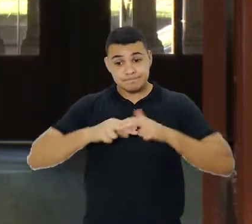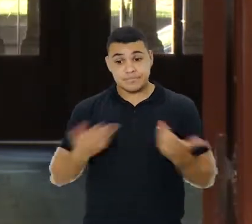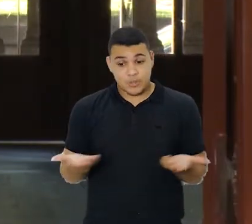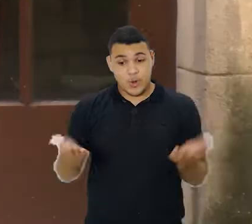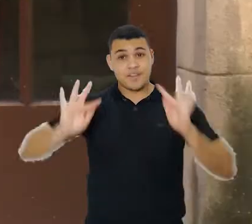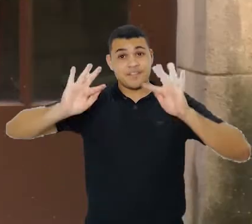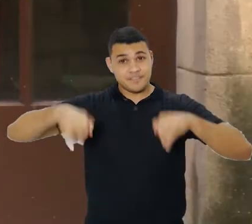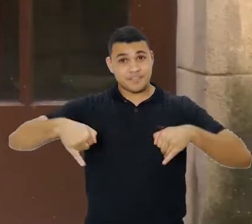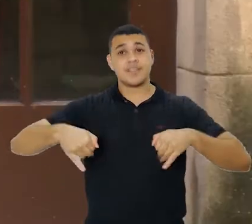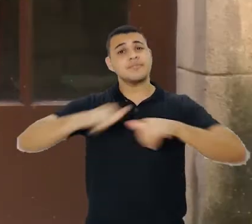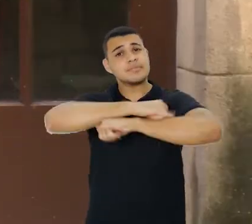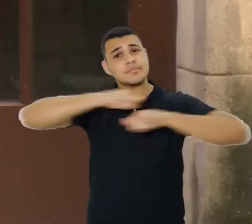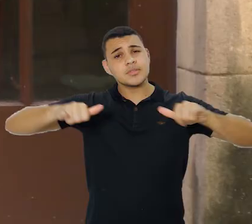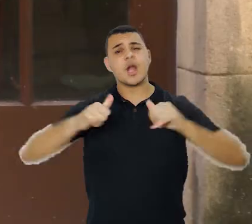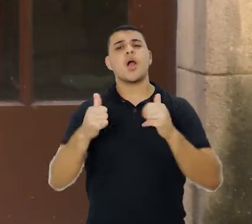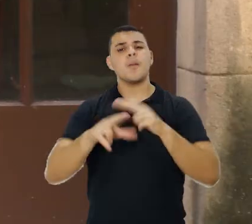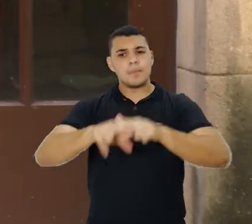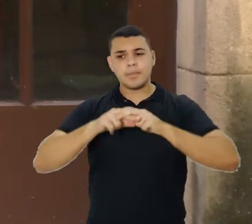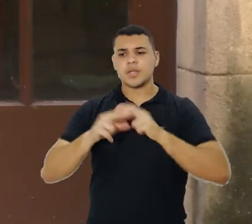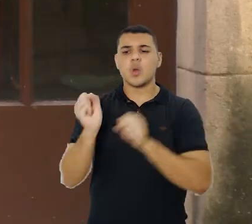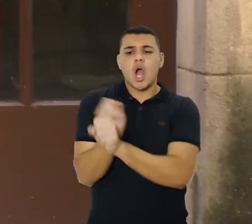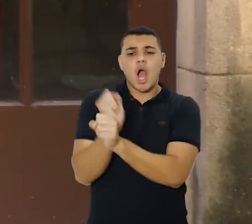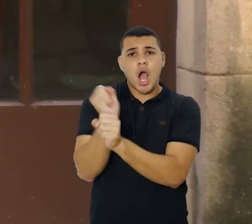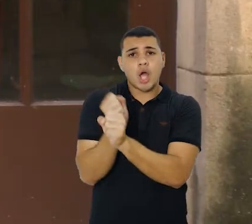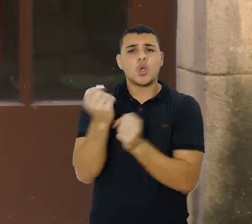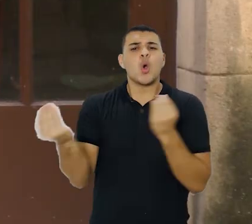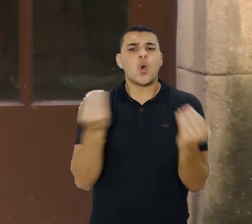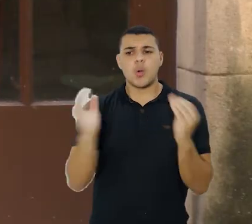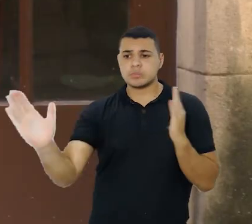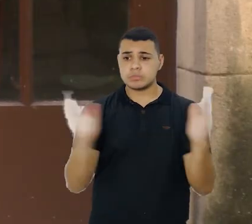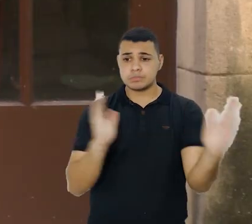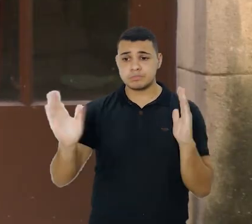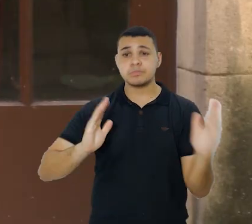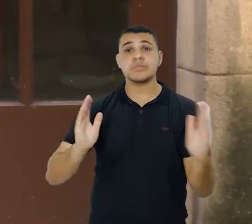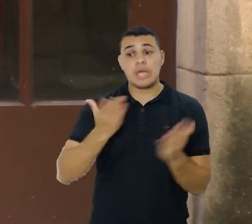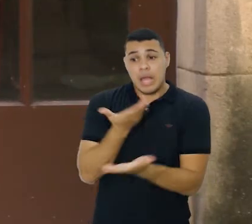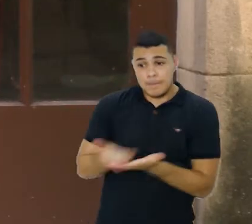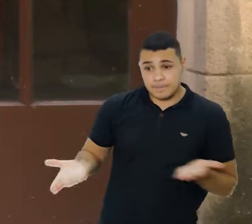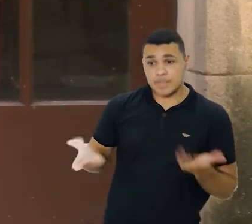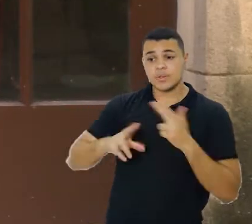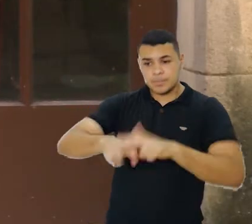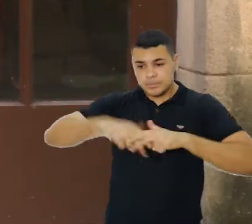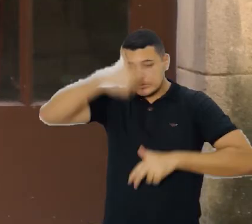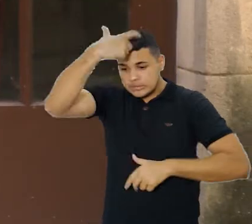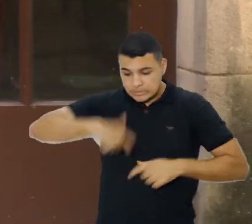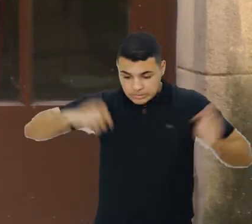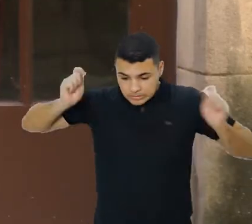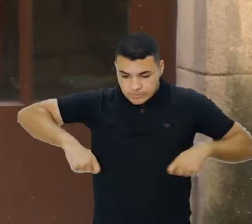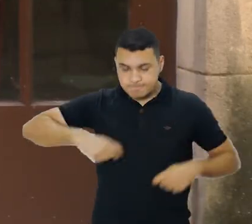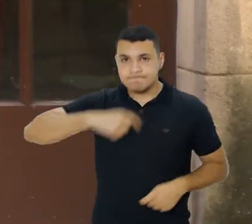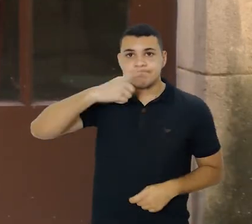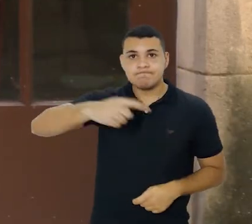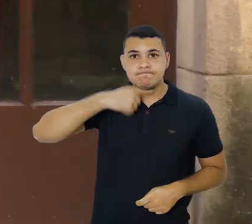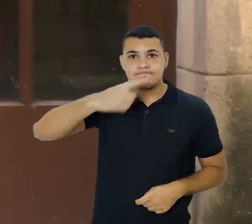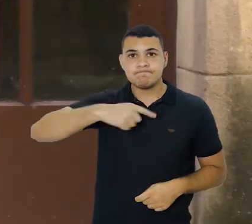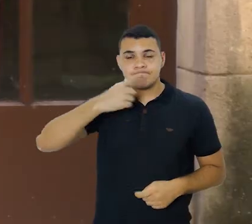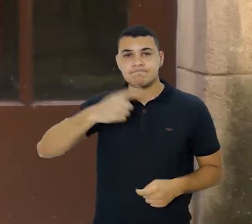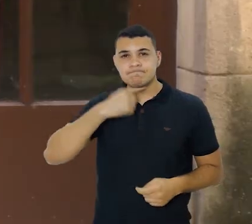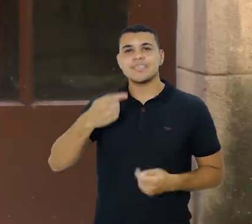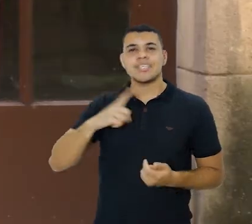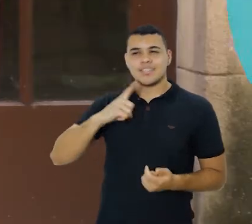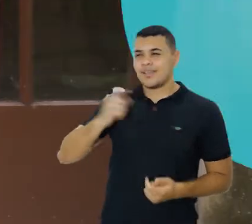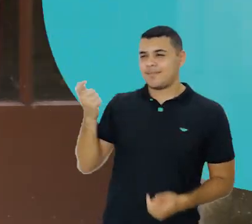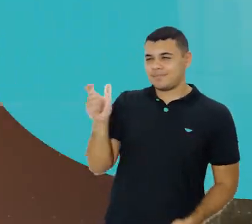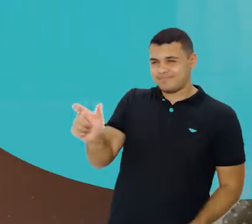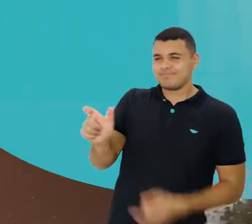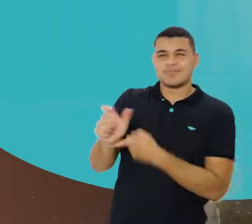Por fim, falar sobre os anos potenciais de vida perdidos ajustados por incapacidade, né, em inglês